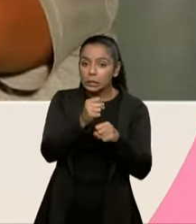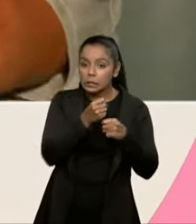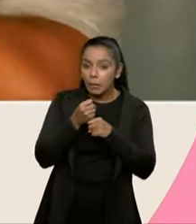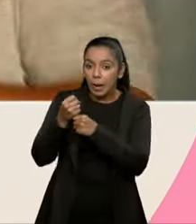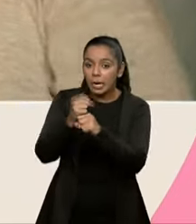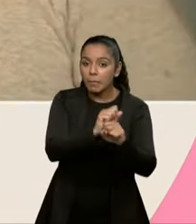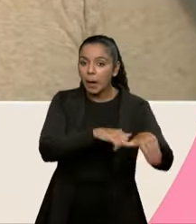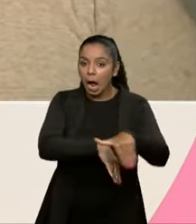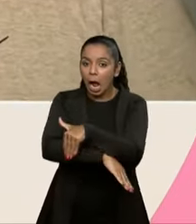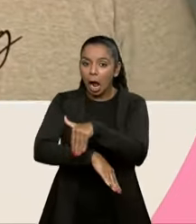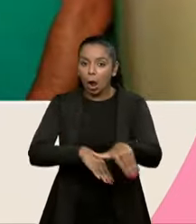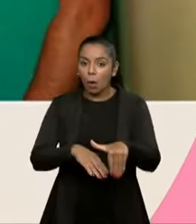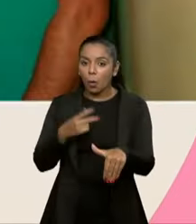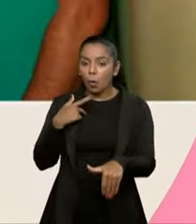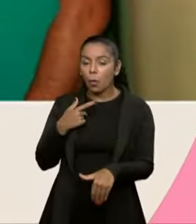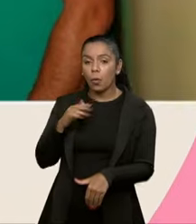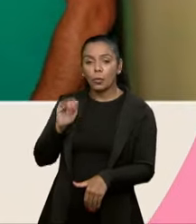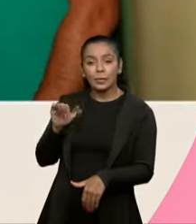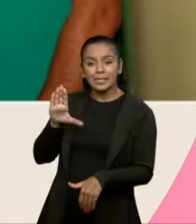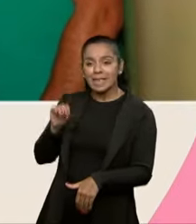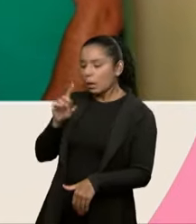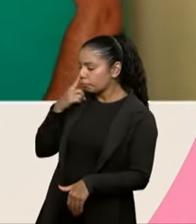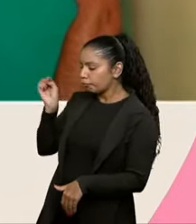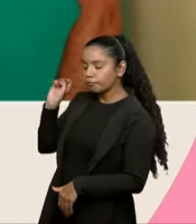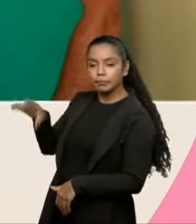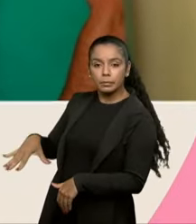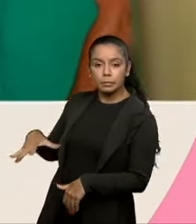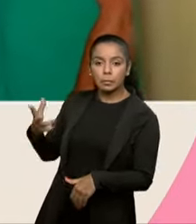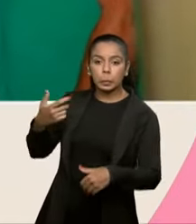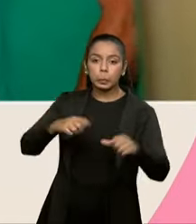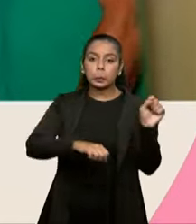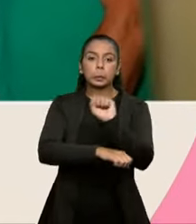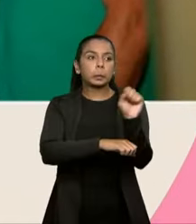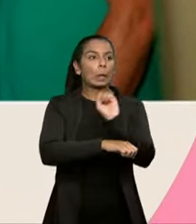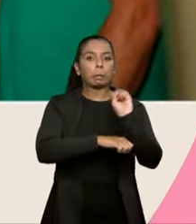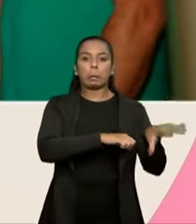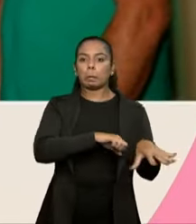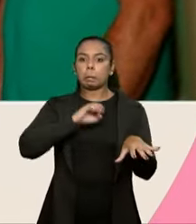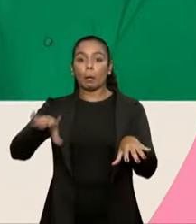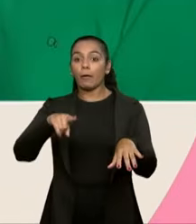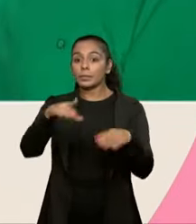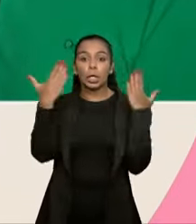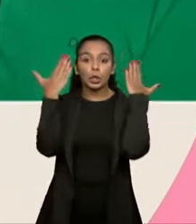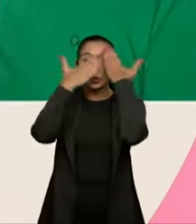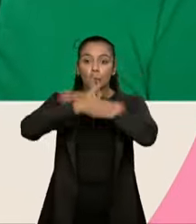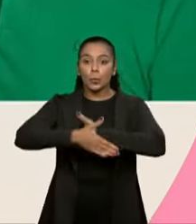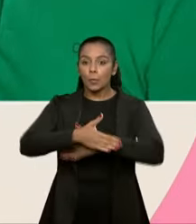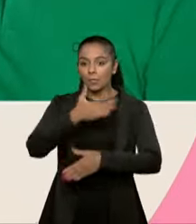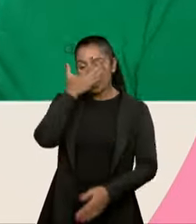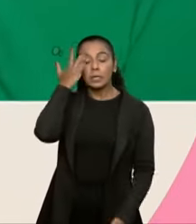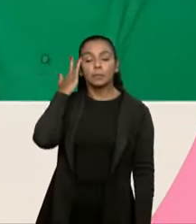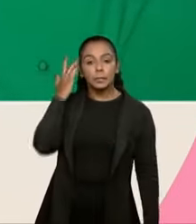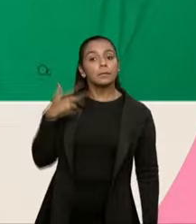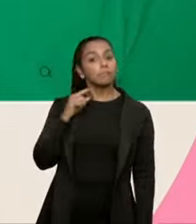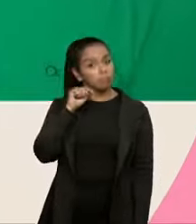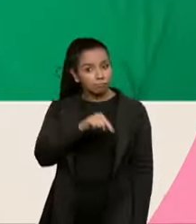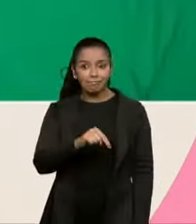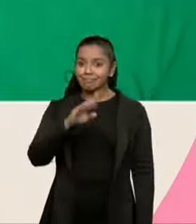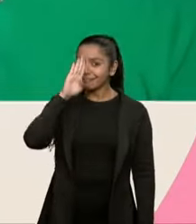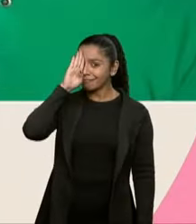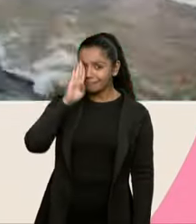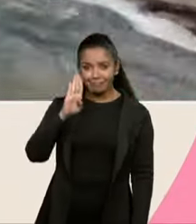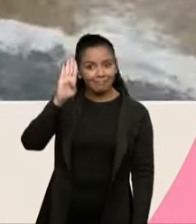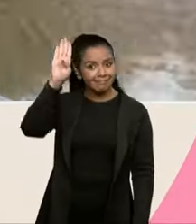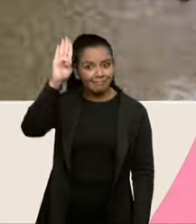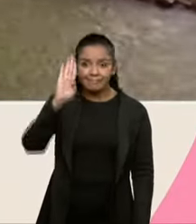Pra limpar aquele saquinho, aquele lanchinho. E você acaba não vendo essas pessoas. São invisíveis, bem só invisíveis. Que elas são